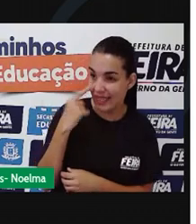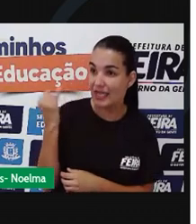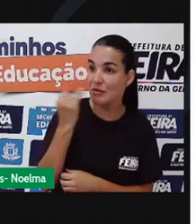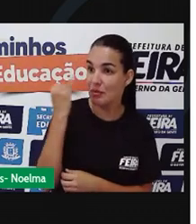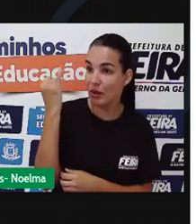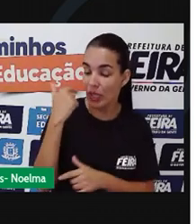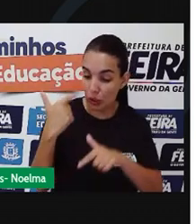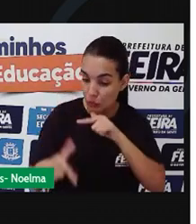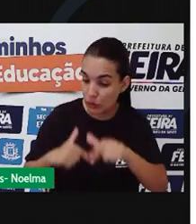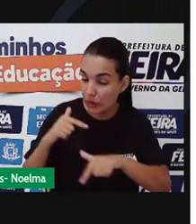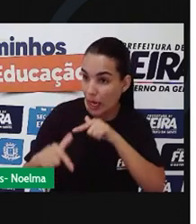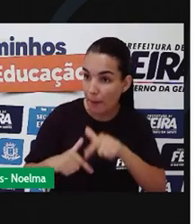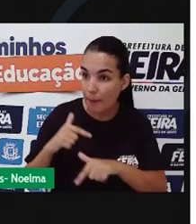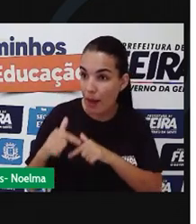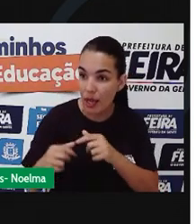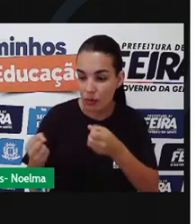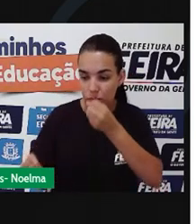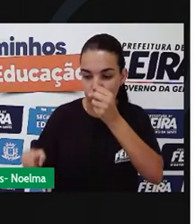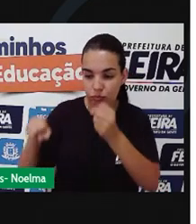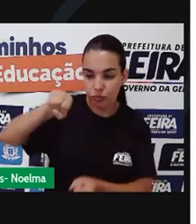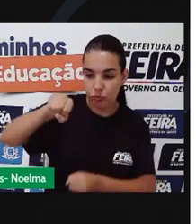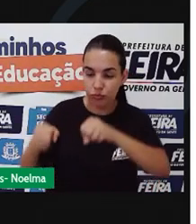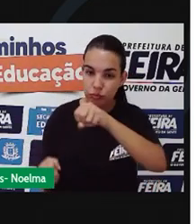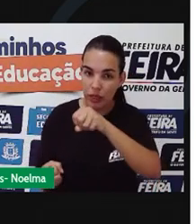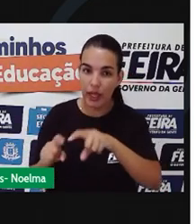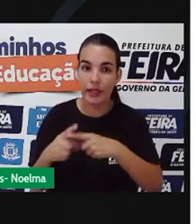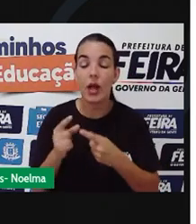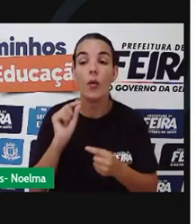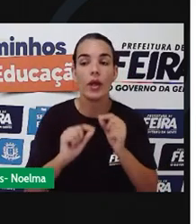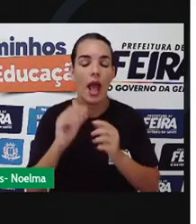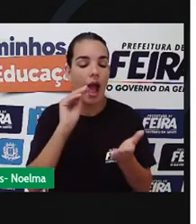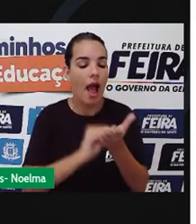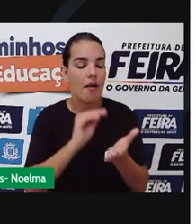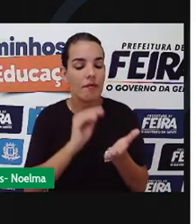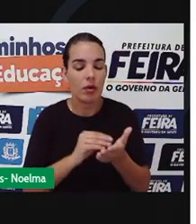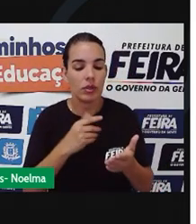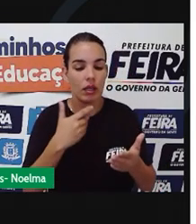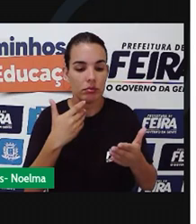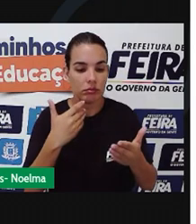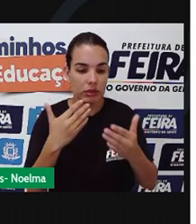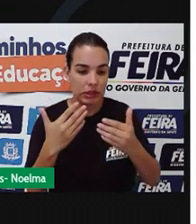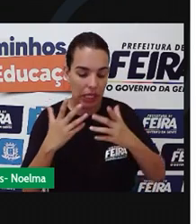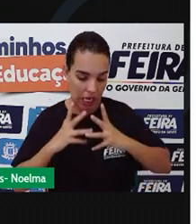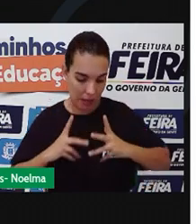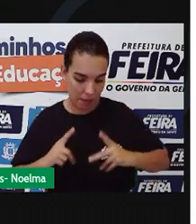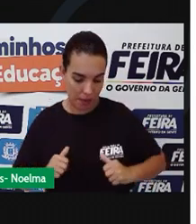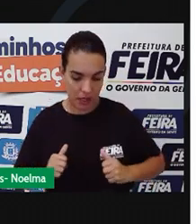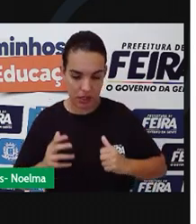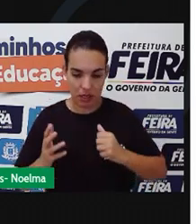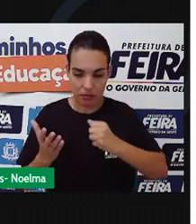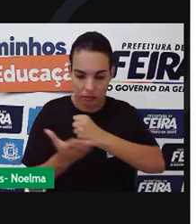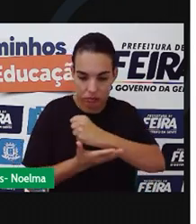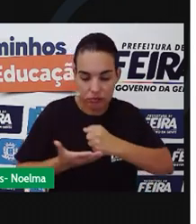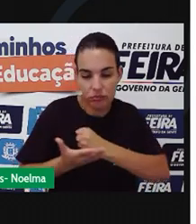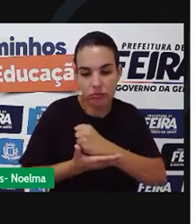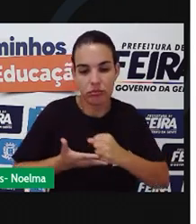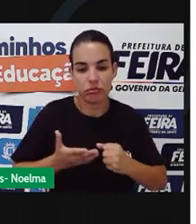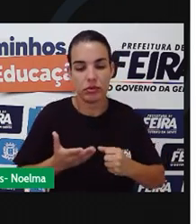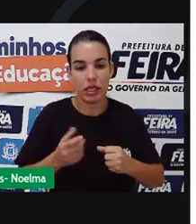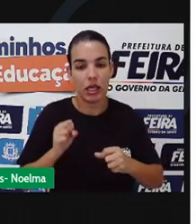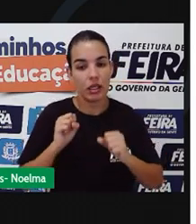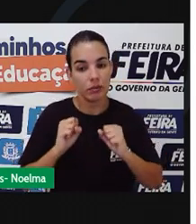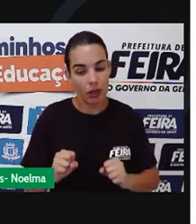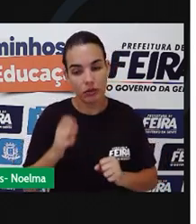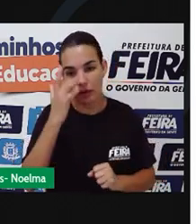trabalho e as atividades no canal falta de tratamento da água e dos esgotos facilitam o aparecimento de muitas doenças